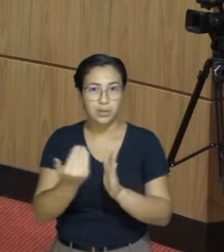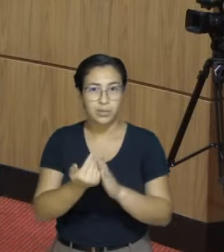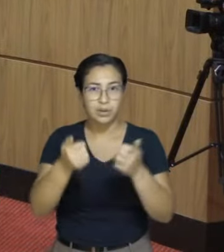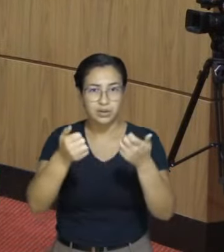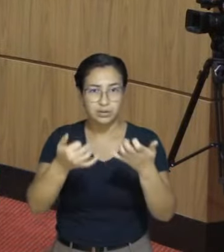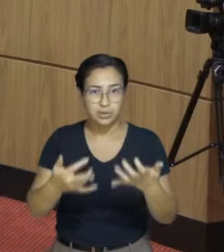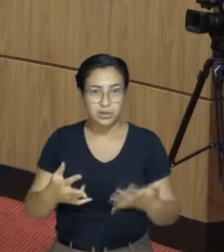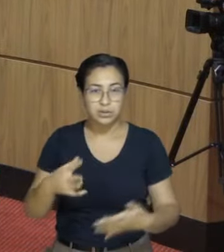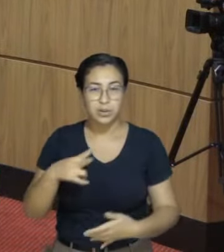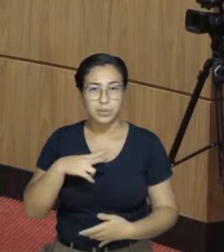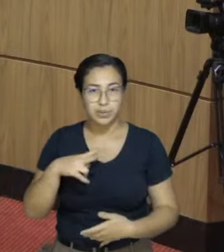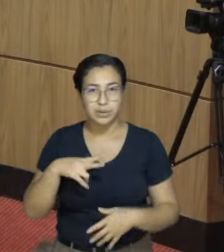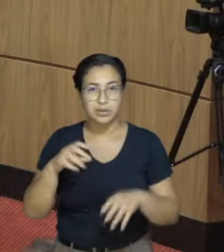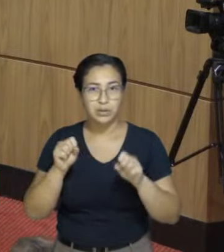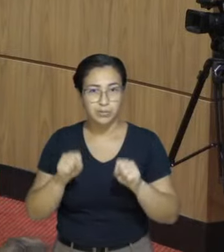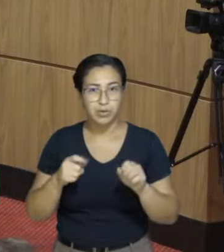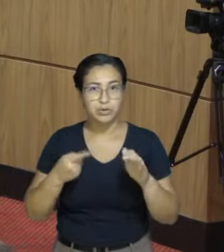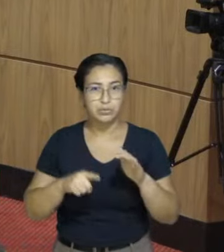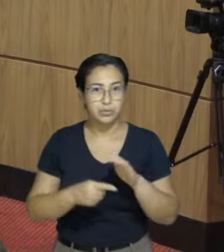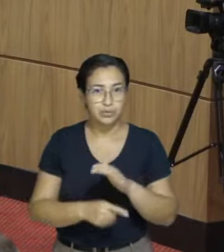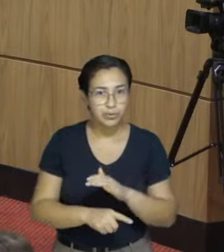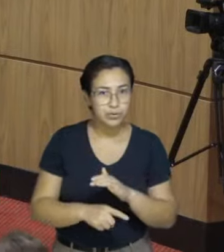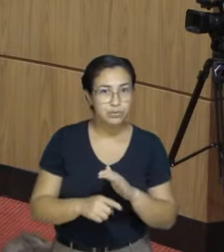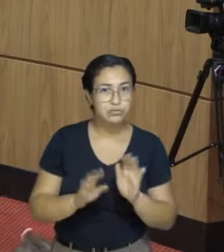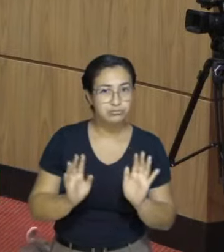pessoais, para aprofundar mais o assunto? Está tranquilo assim?